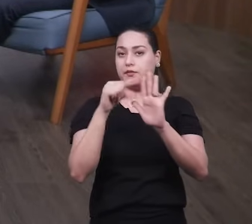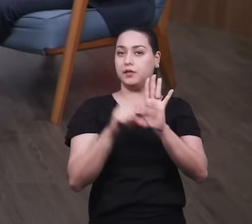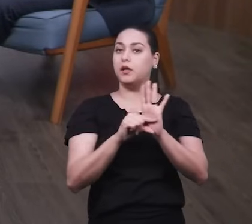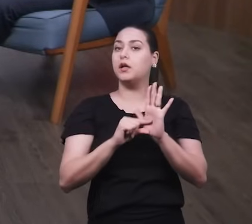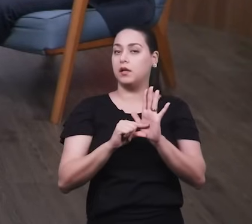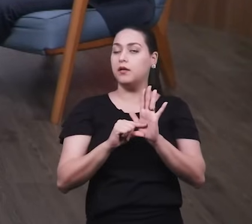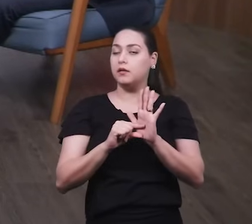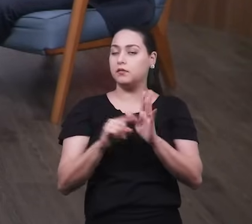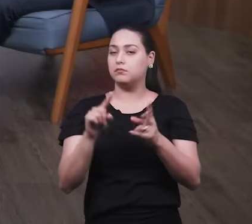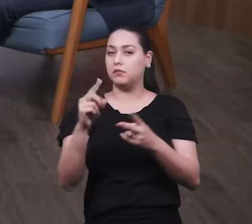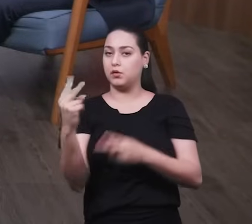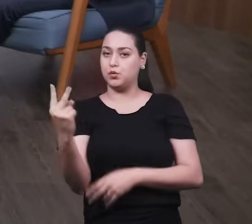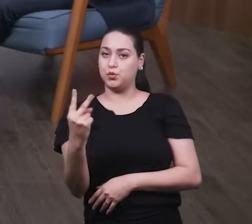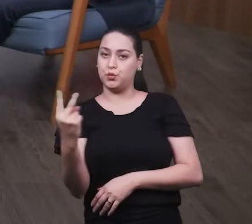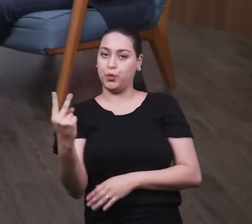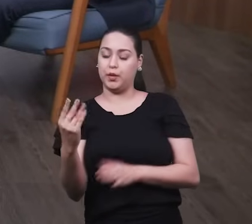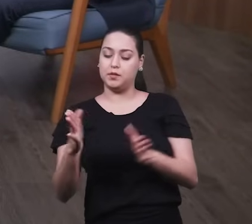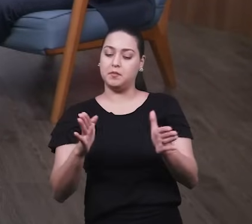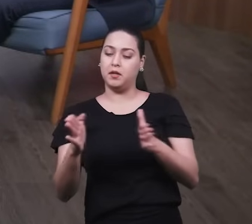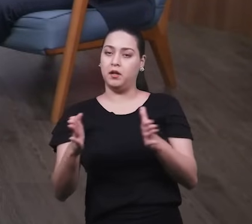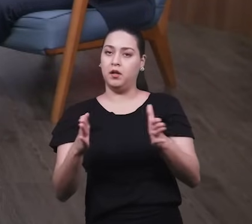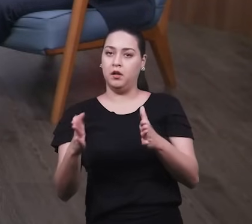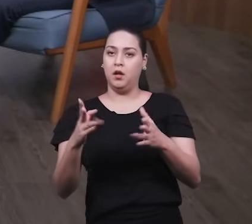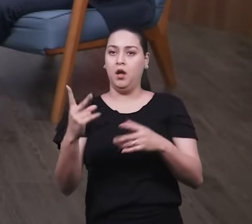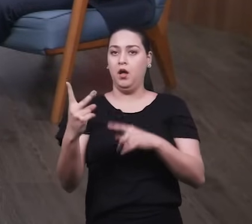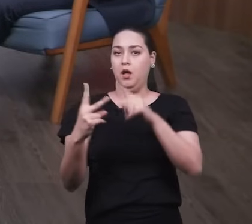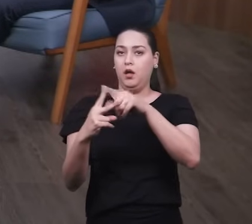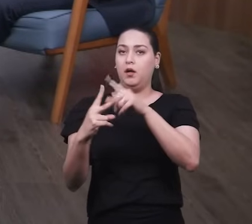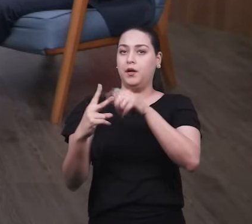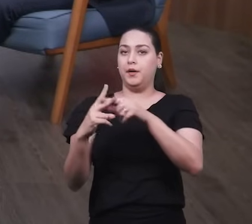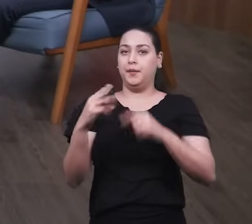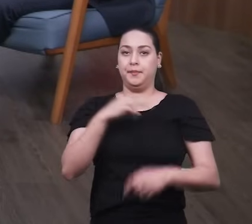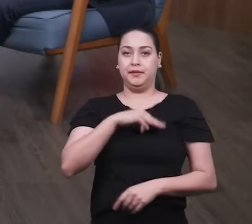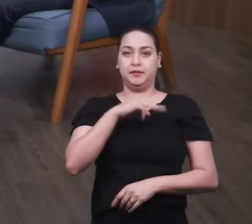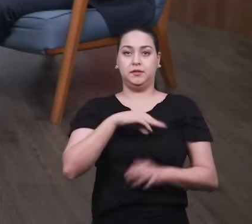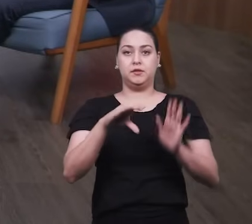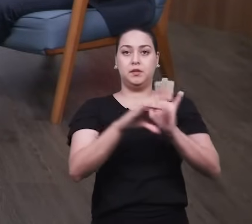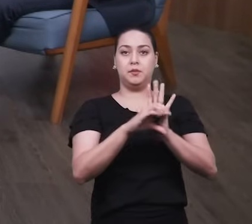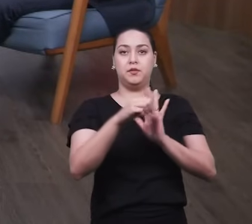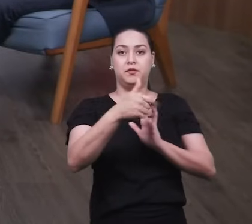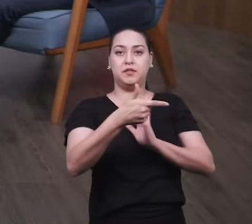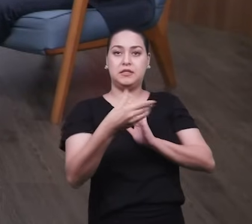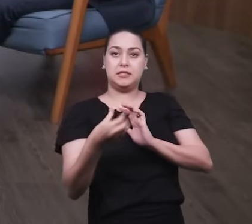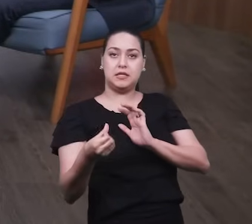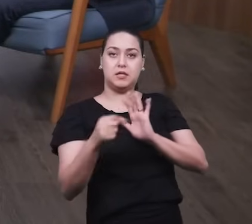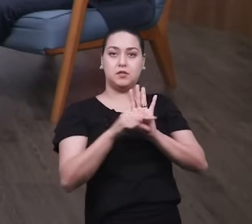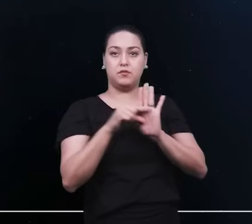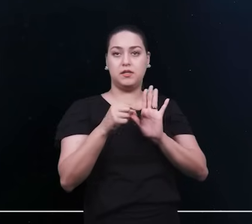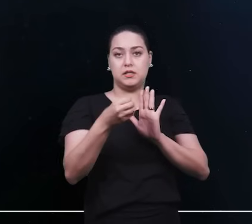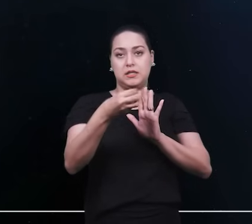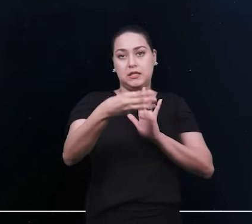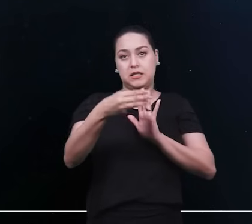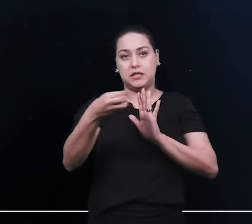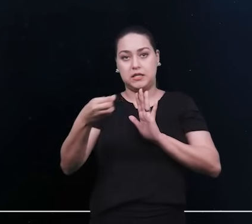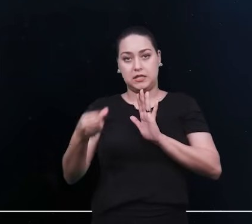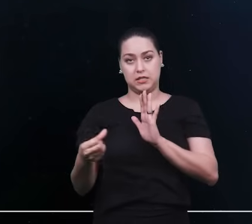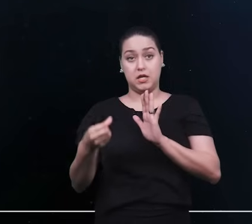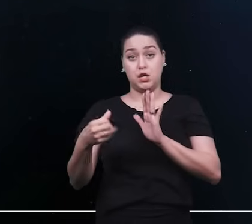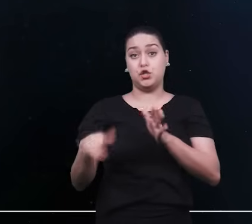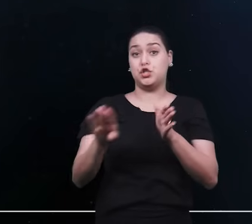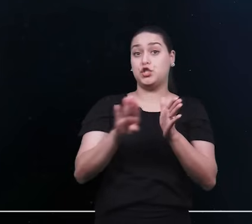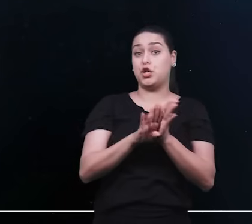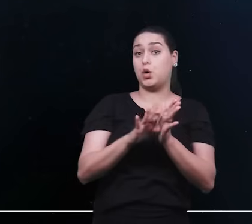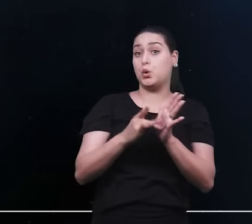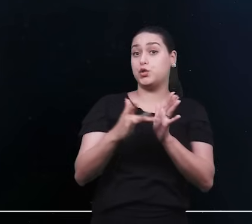retratam exatamente esses dois momentos. Mateus 26, 36 diz: então